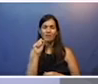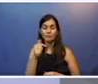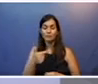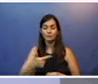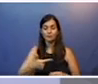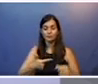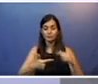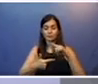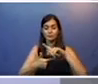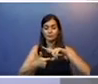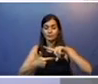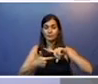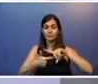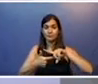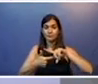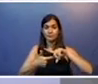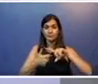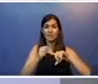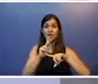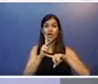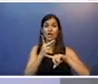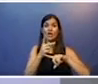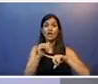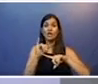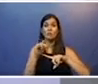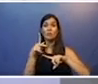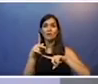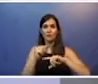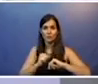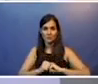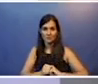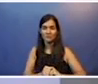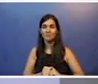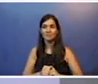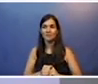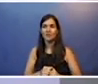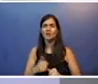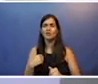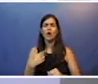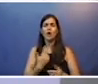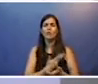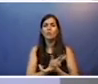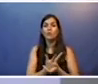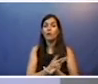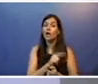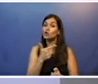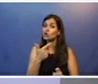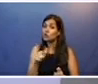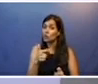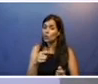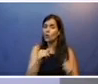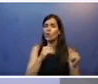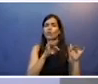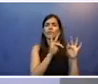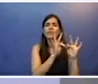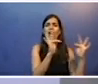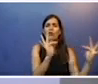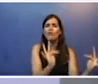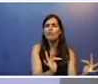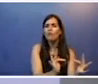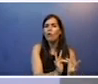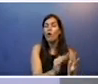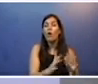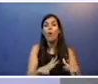está na frente do ângulo de 90. Aí eu vou procurar, nessas três formulinhas, qual que tem